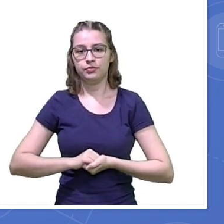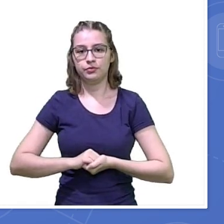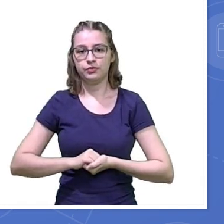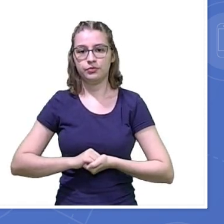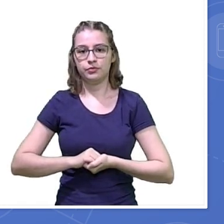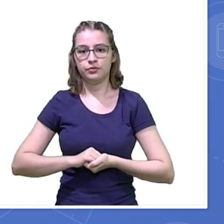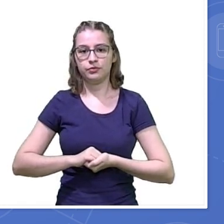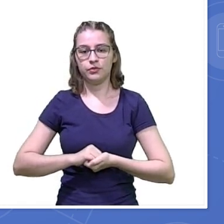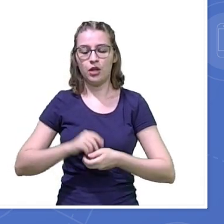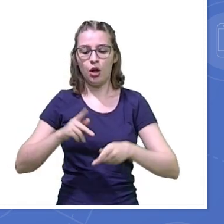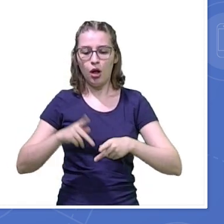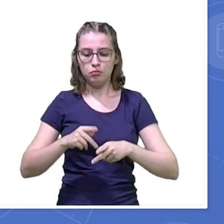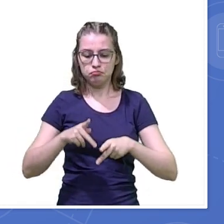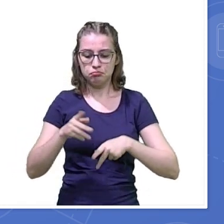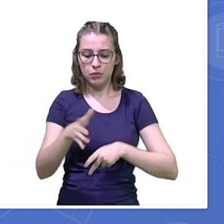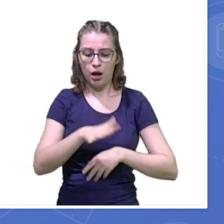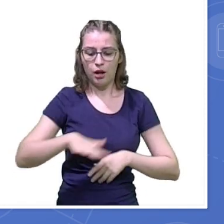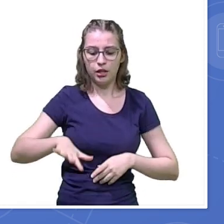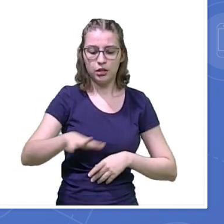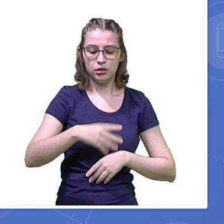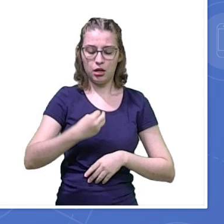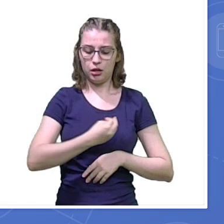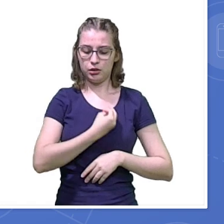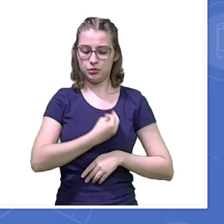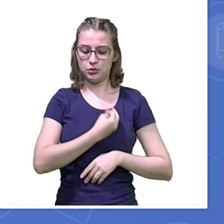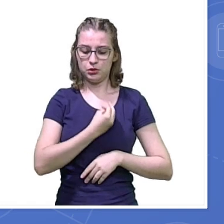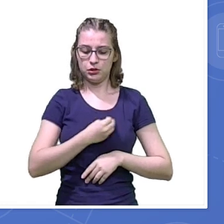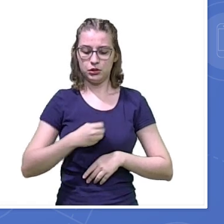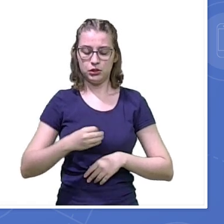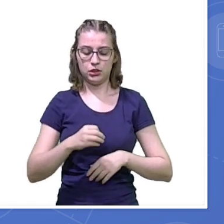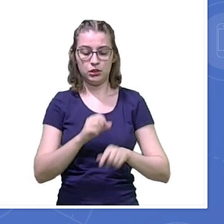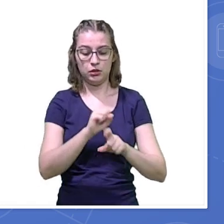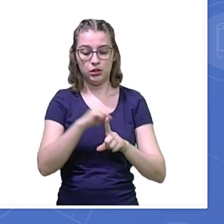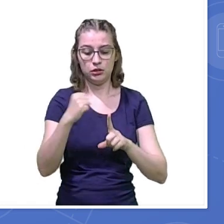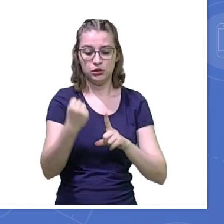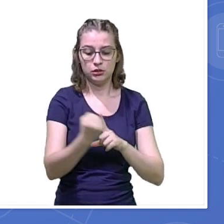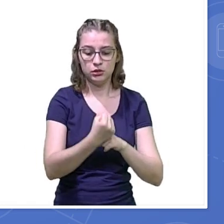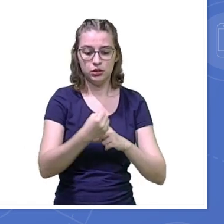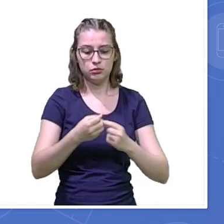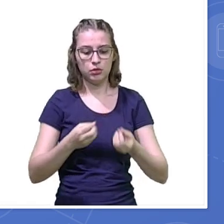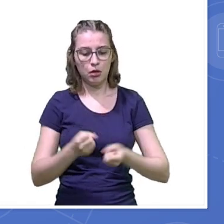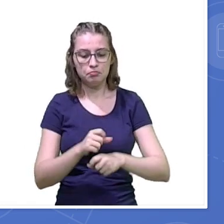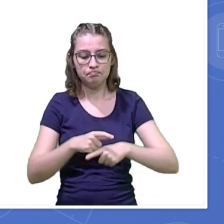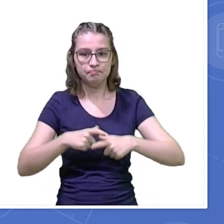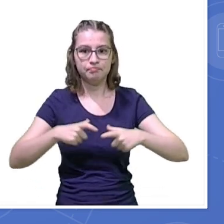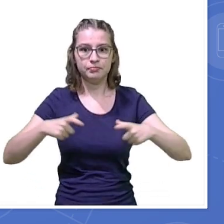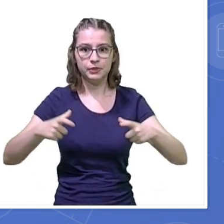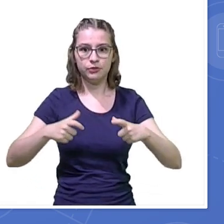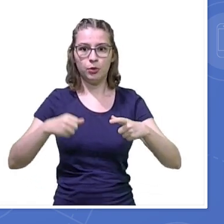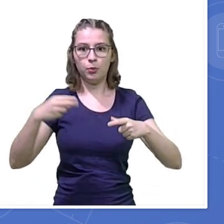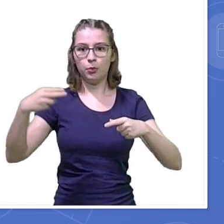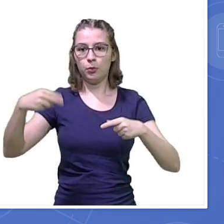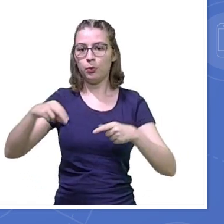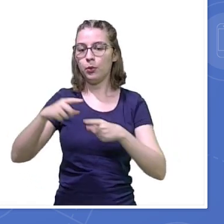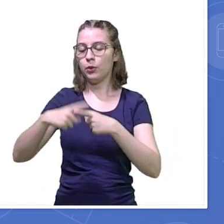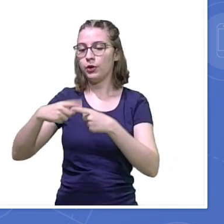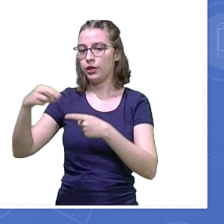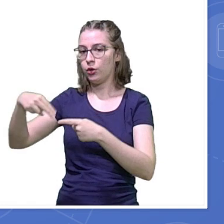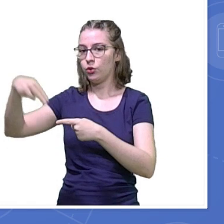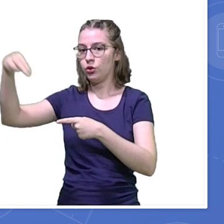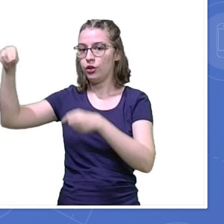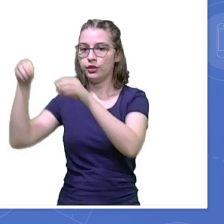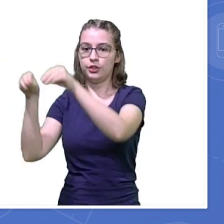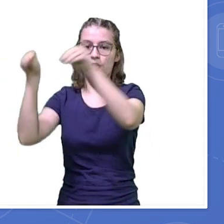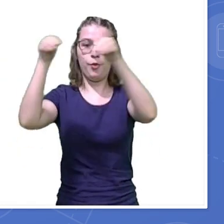população urbana, migrações na região Nordeste, né? Tem toda aquela situação que a gente falou ali com